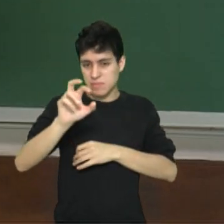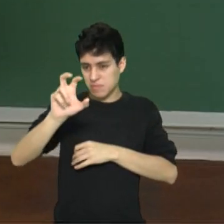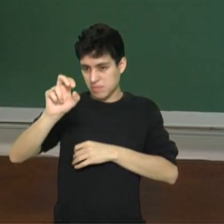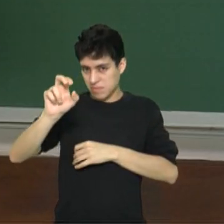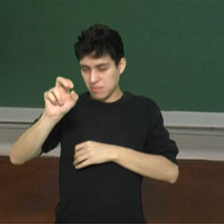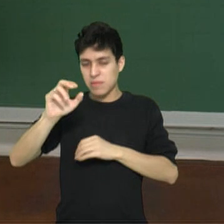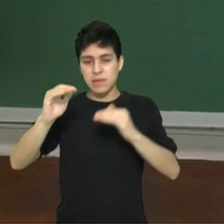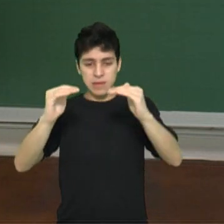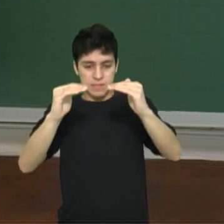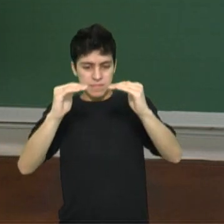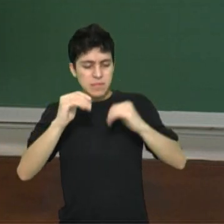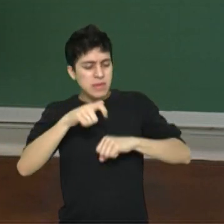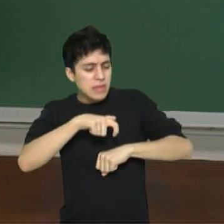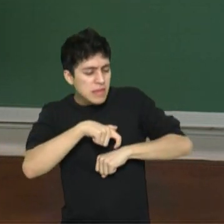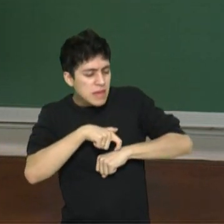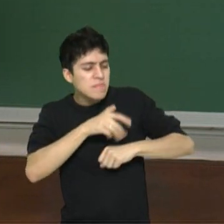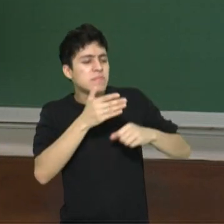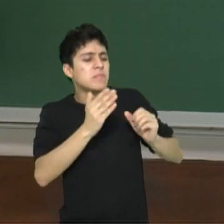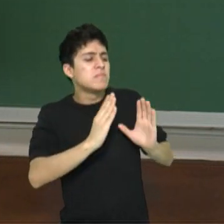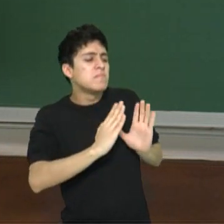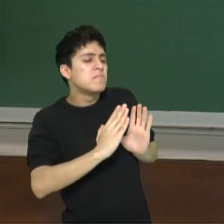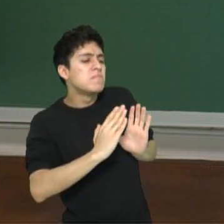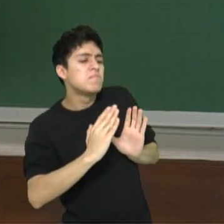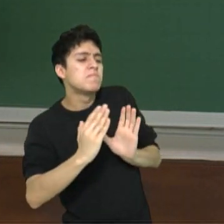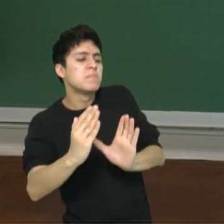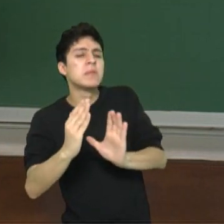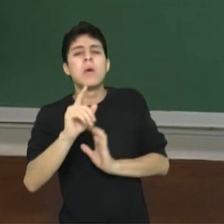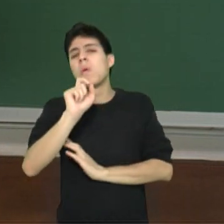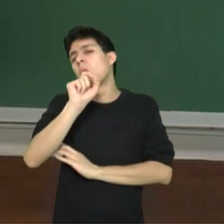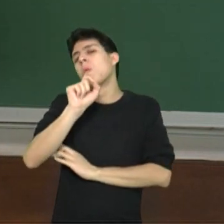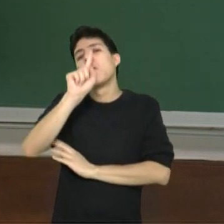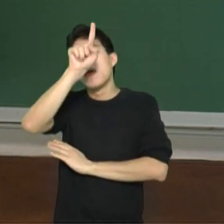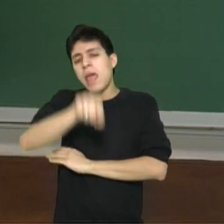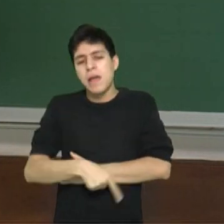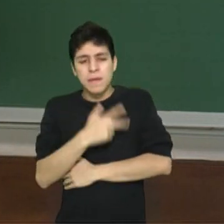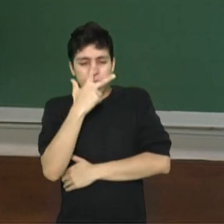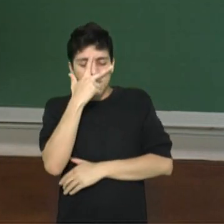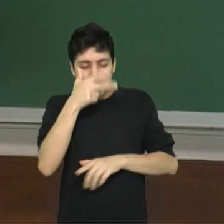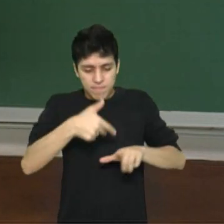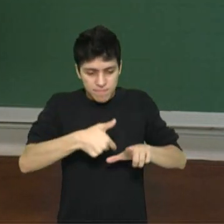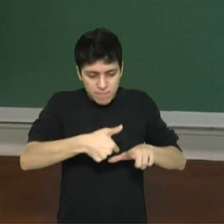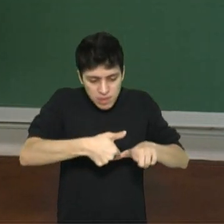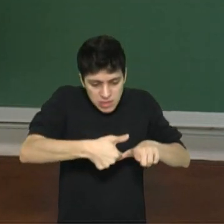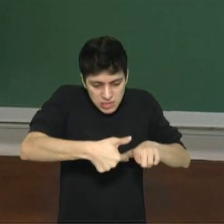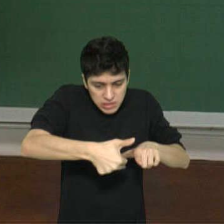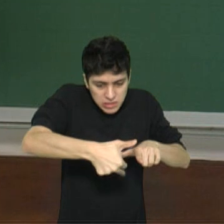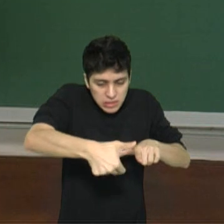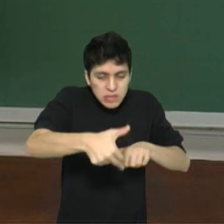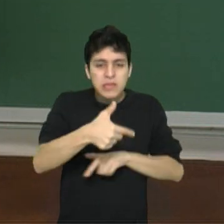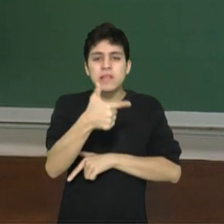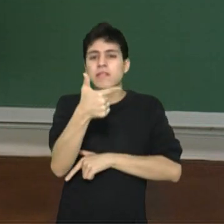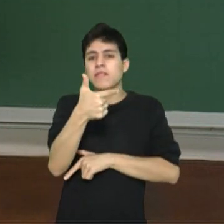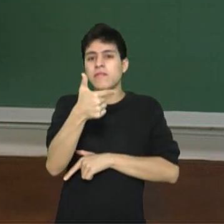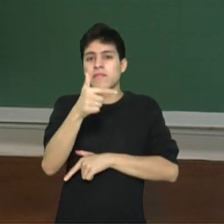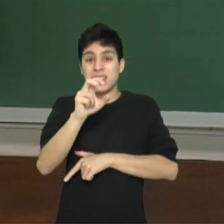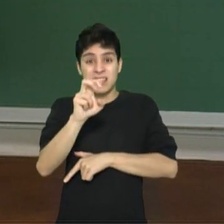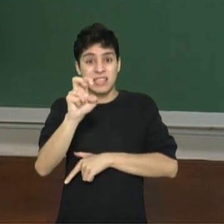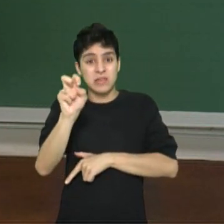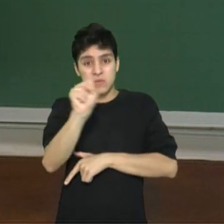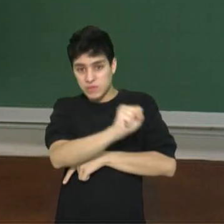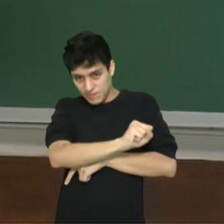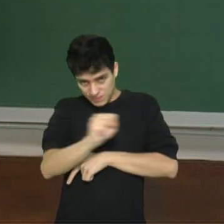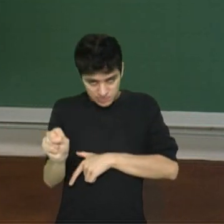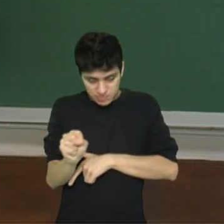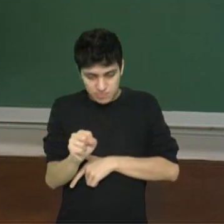isso? O intervalo de tempo que o problema nos deu é de que ele conseguiu fazer esse deslocamento em 25